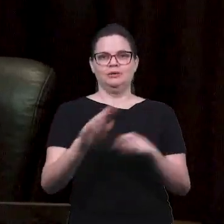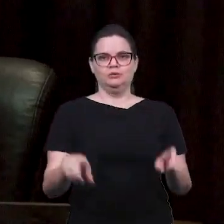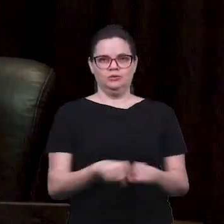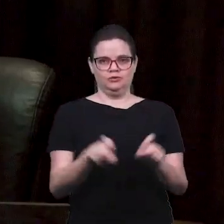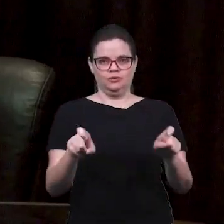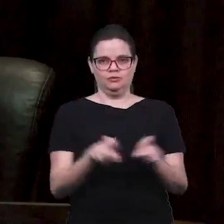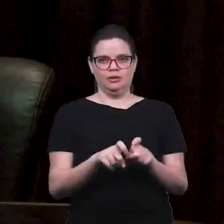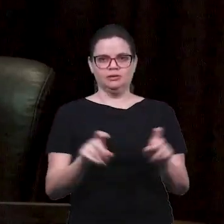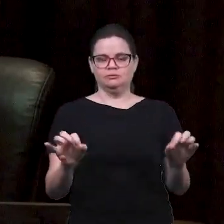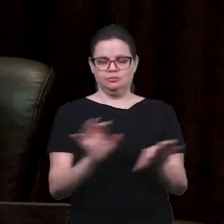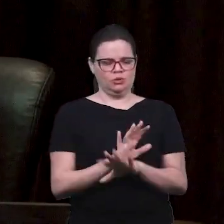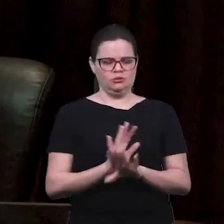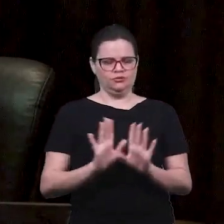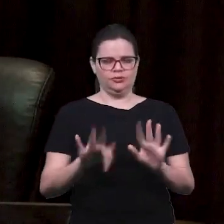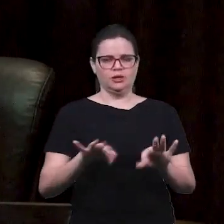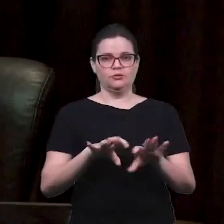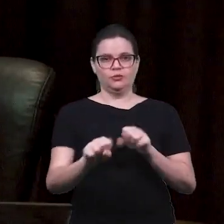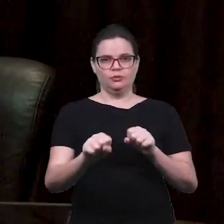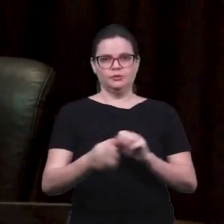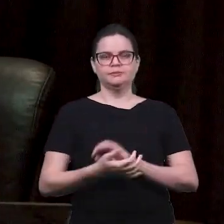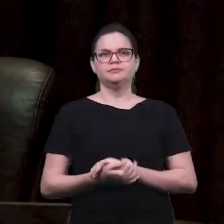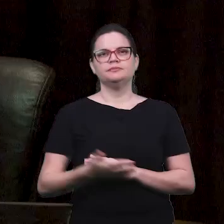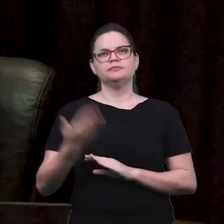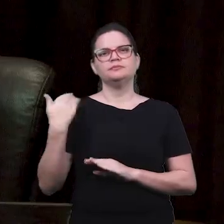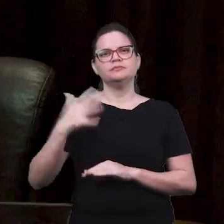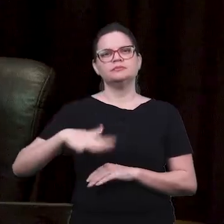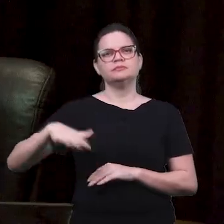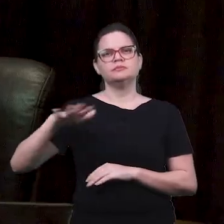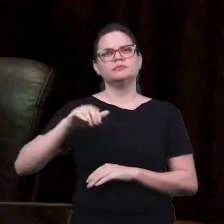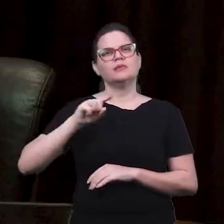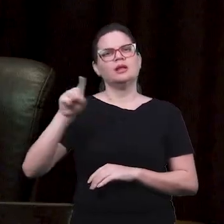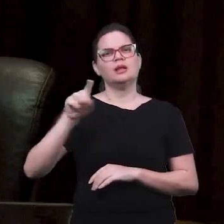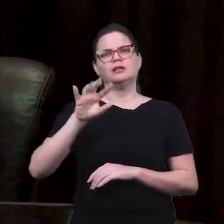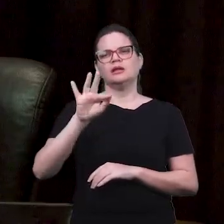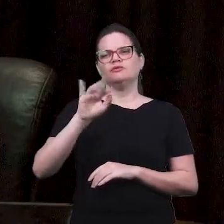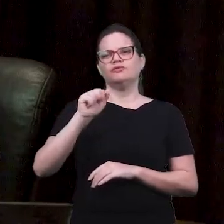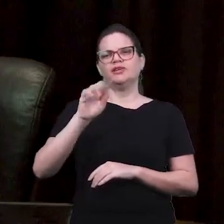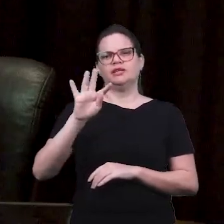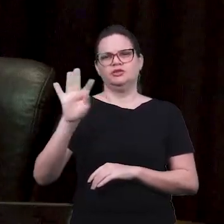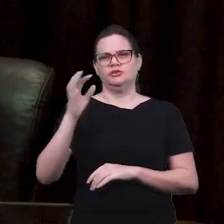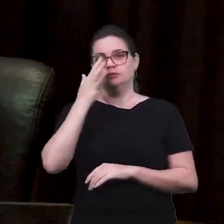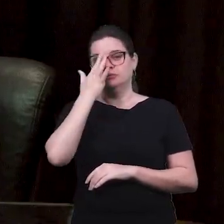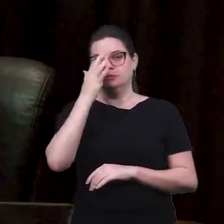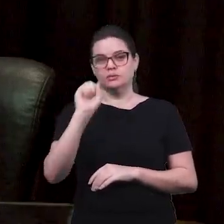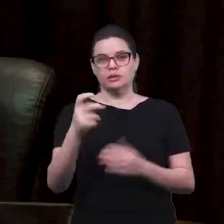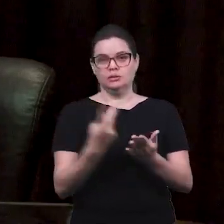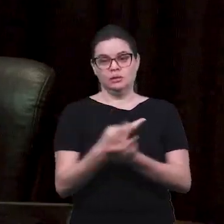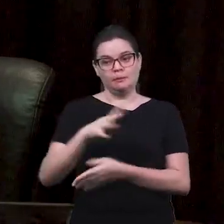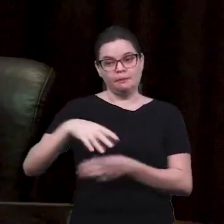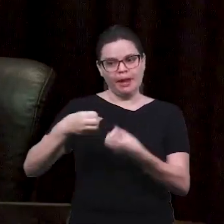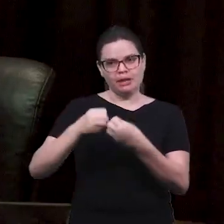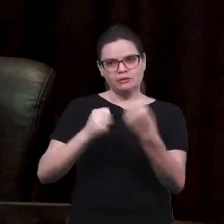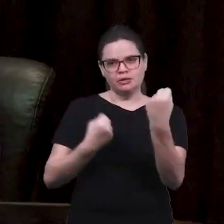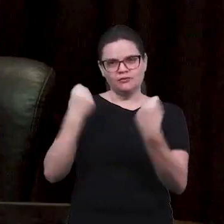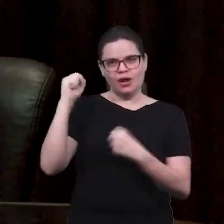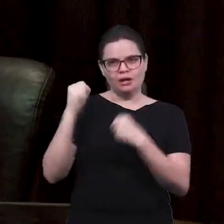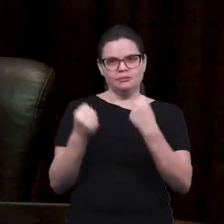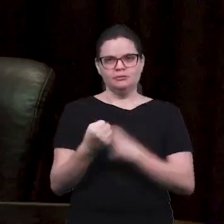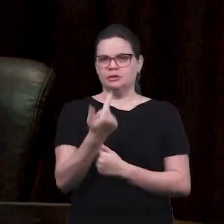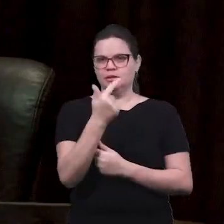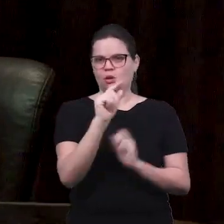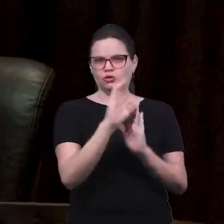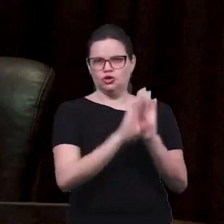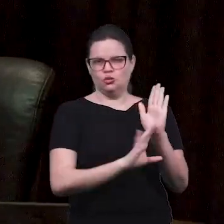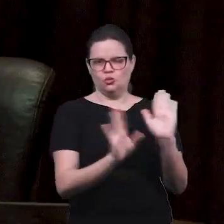informática. Isso lá na região da Fiat. Então, o que ele fez? Ele terminou, pegou o diploma, não tinha currículo,